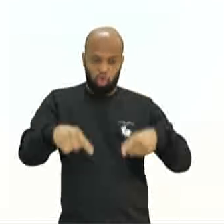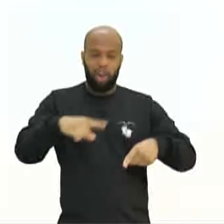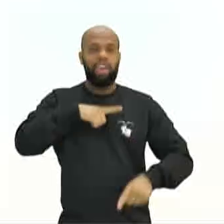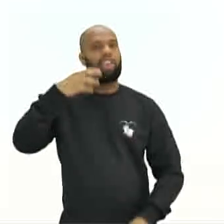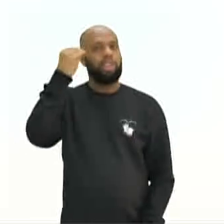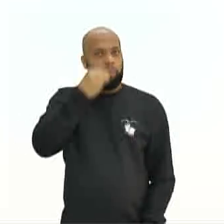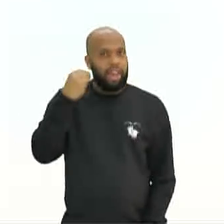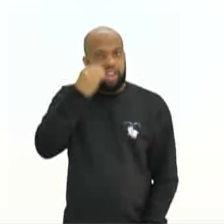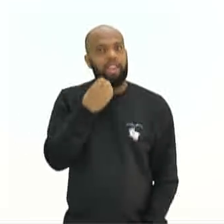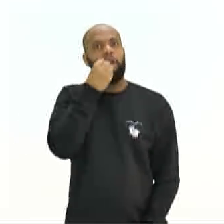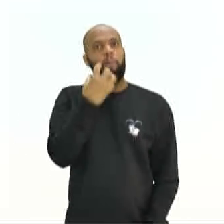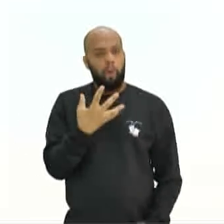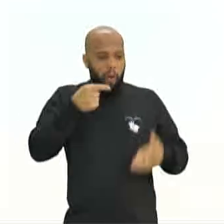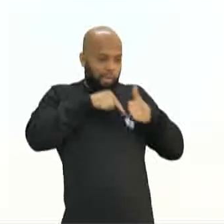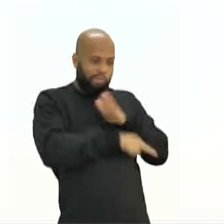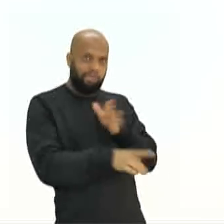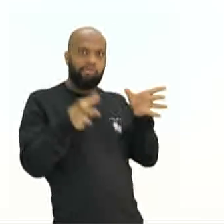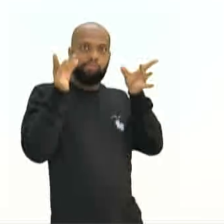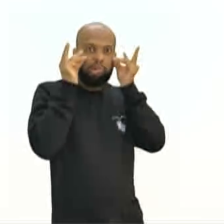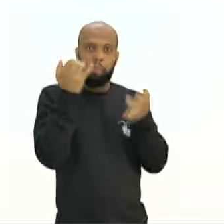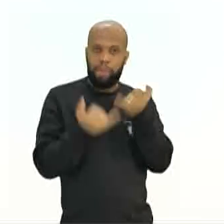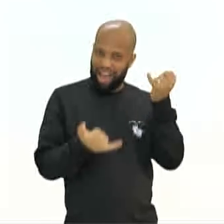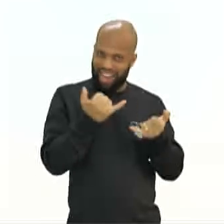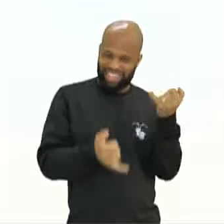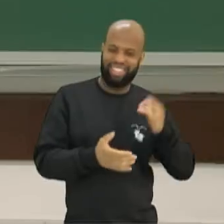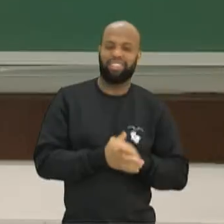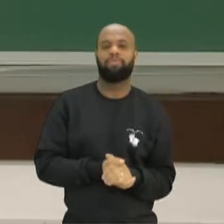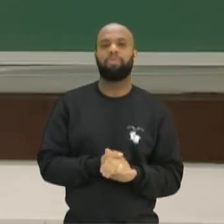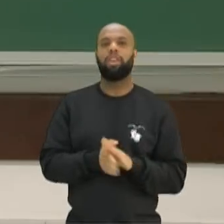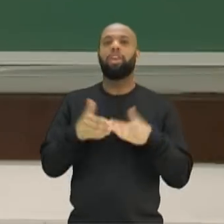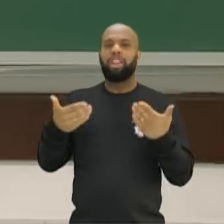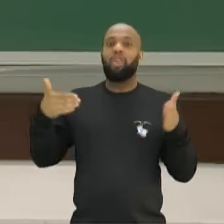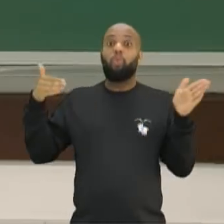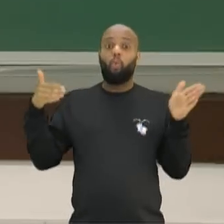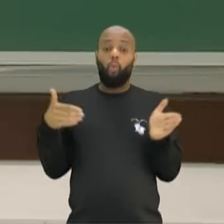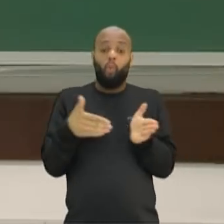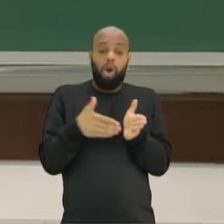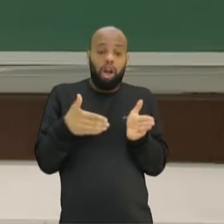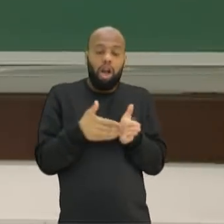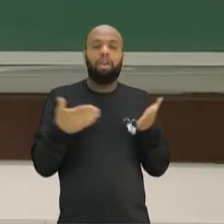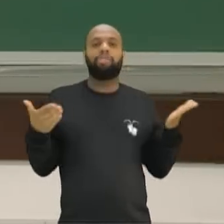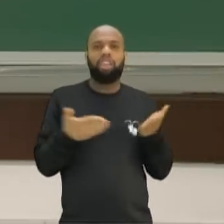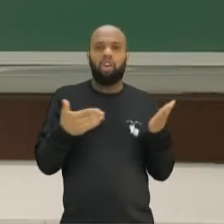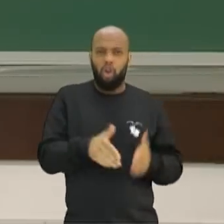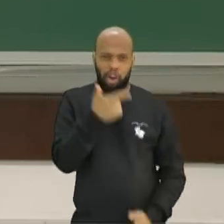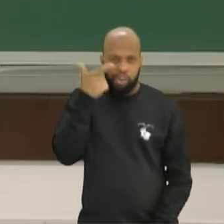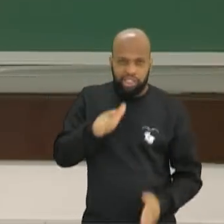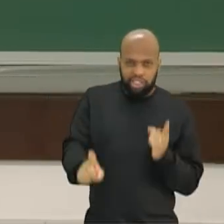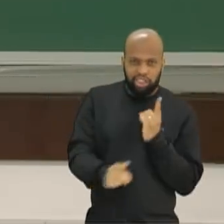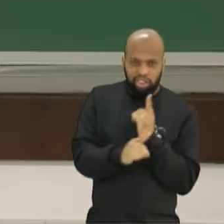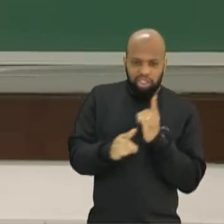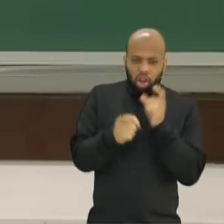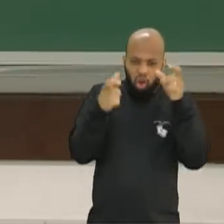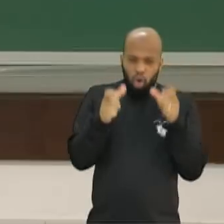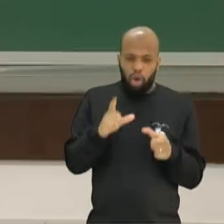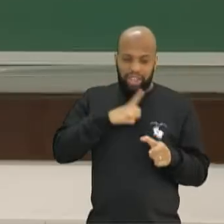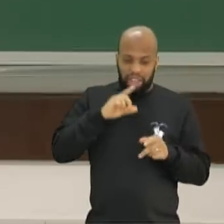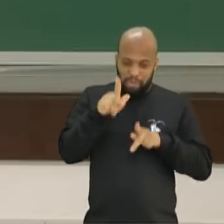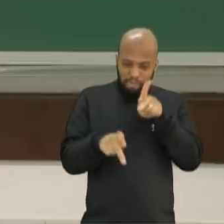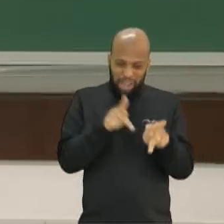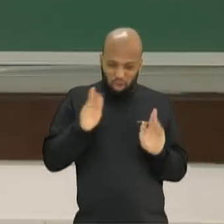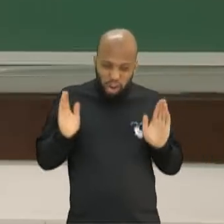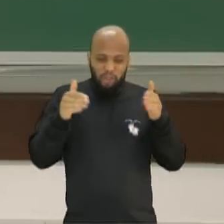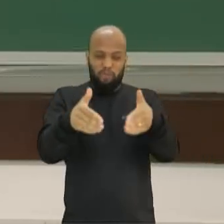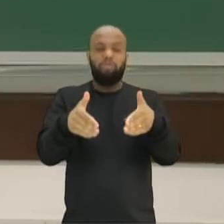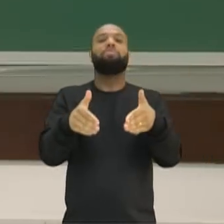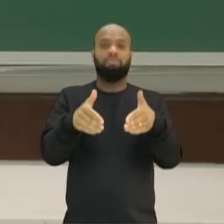experiência bastante imersiva. Então, essa limitação do público-alvo, conseguiram localizar? Conseguiram localizar pelo